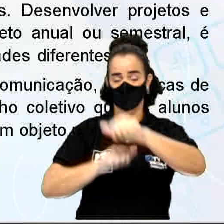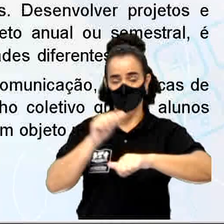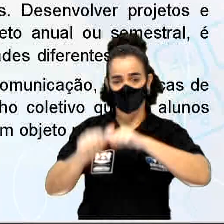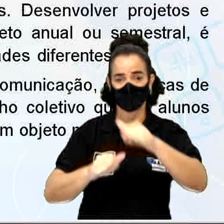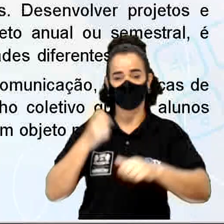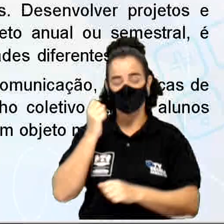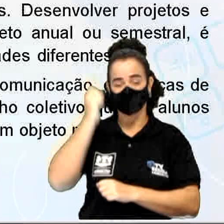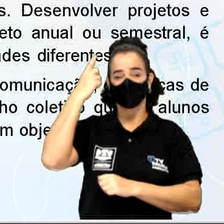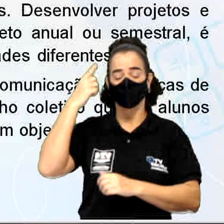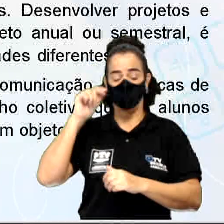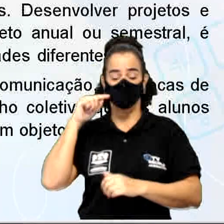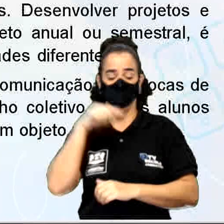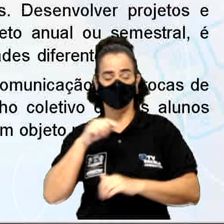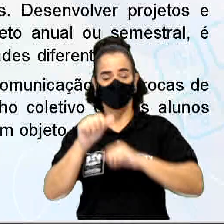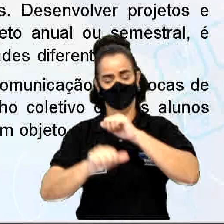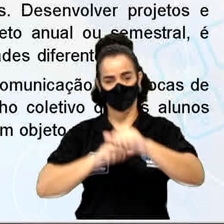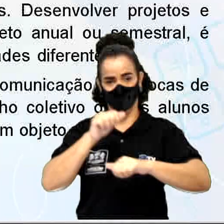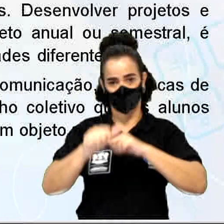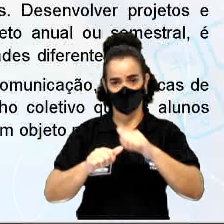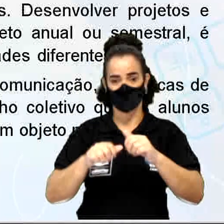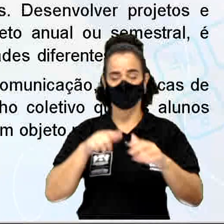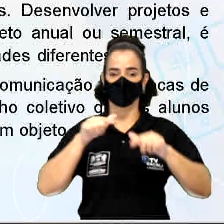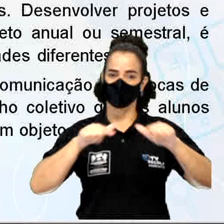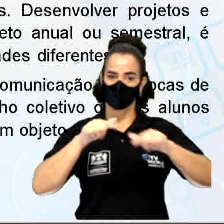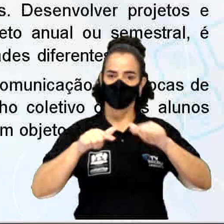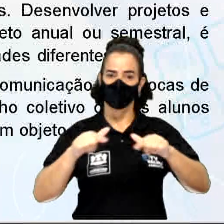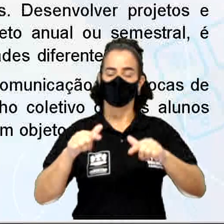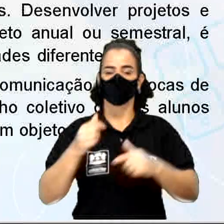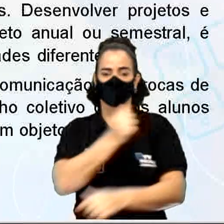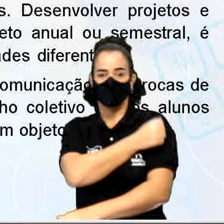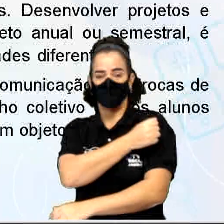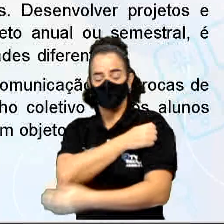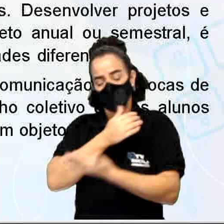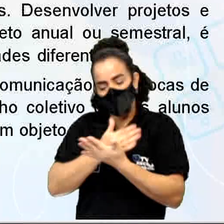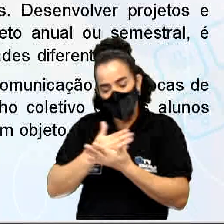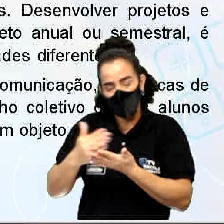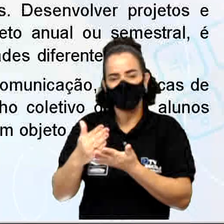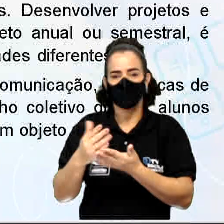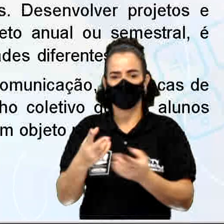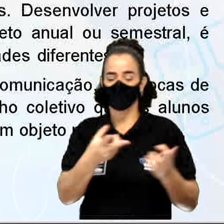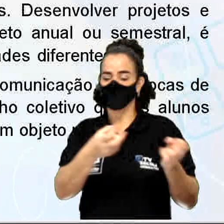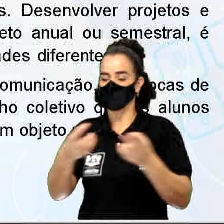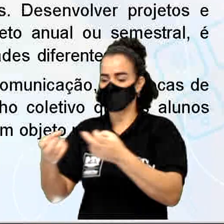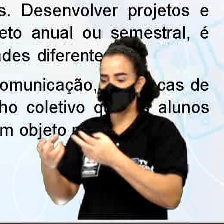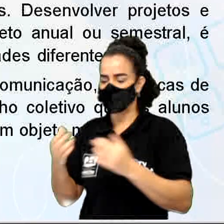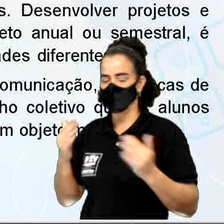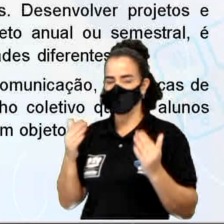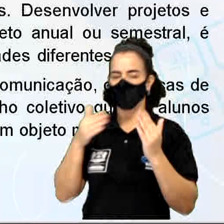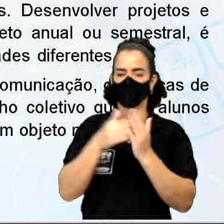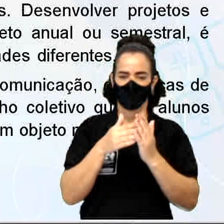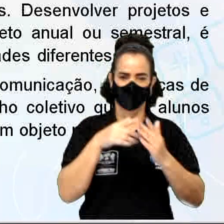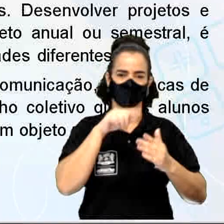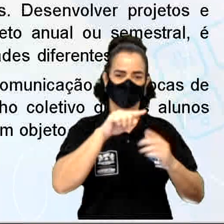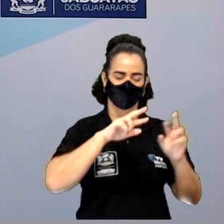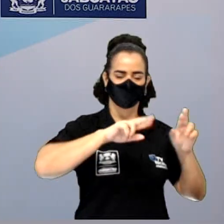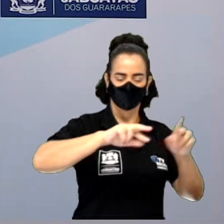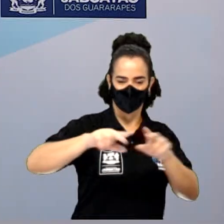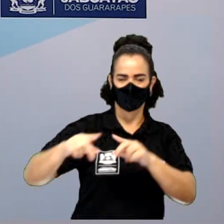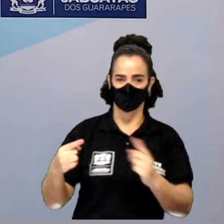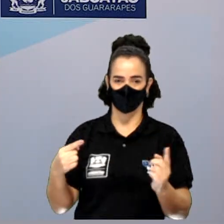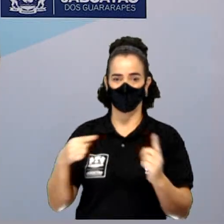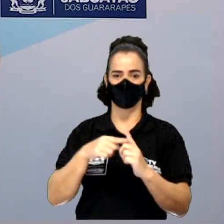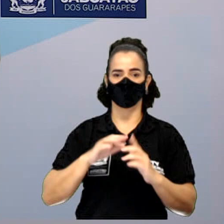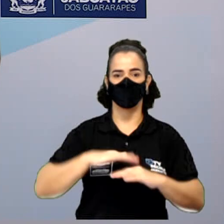nessas trocas do trabalho coletivo que os alunos começam a perceber o impacto de suas diferenças na constituição de um objeto